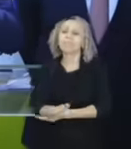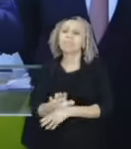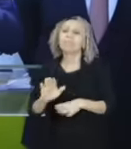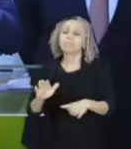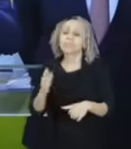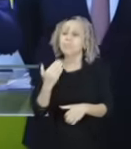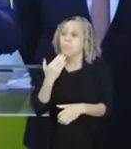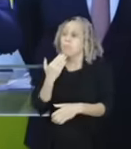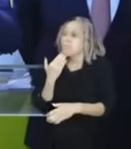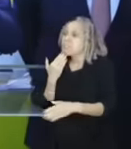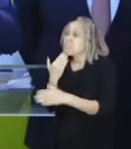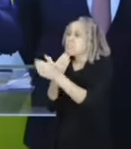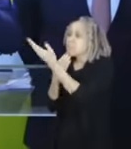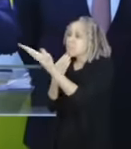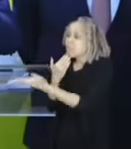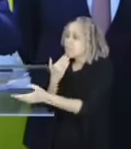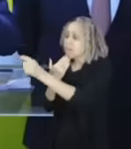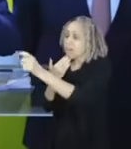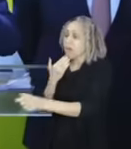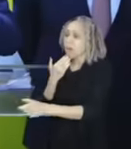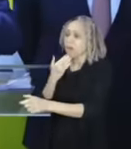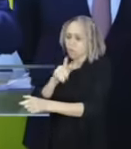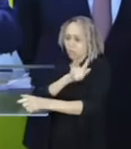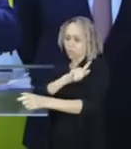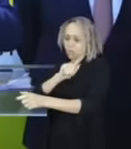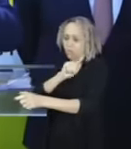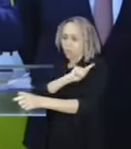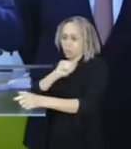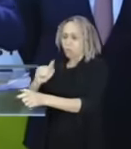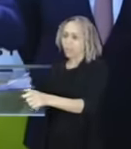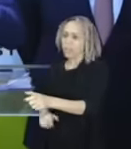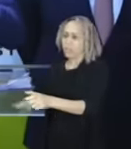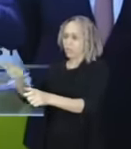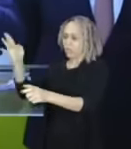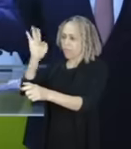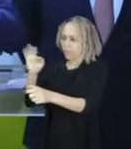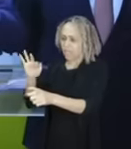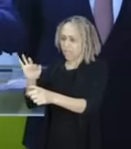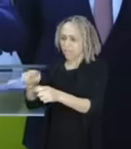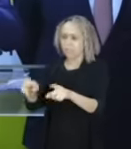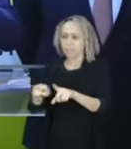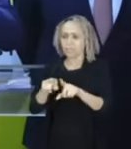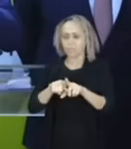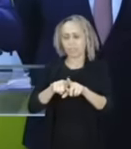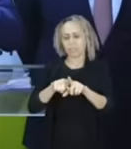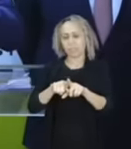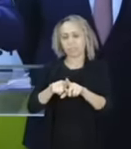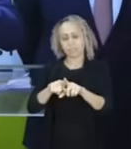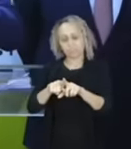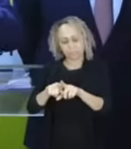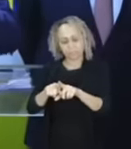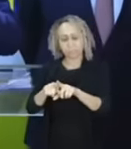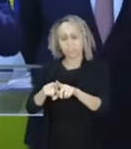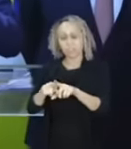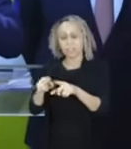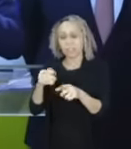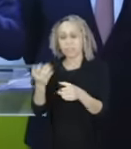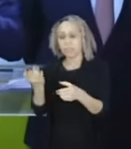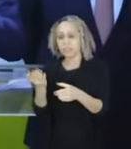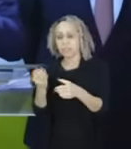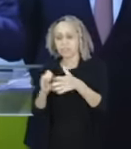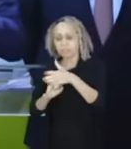para o governo federal e para o ímpe em relação ao prótese e claro que as necessidades